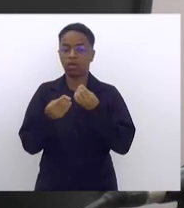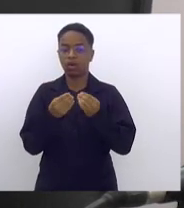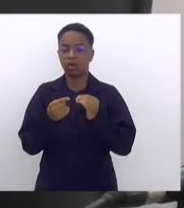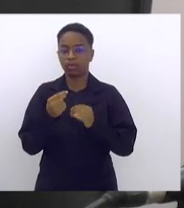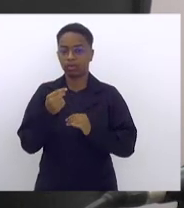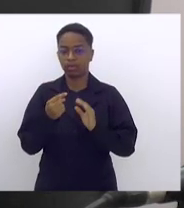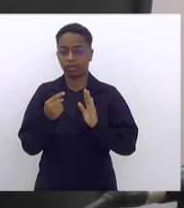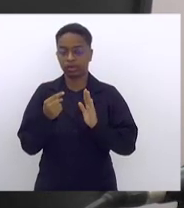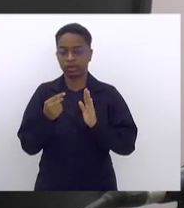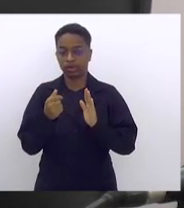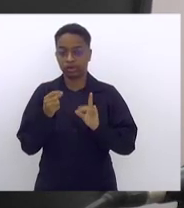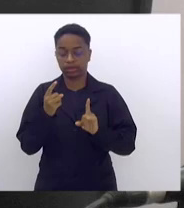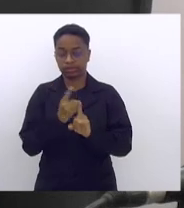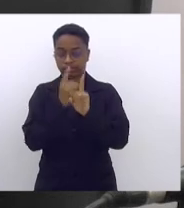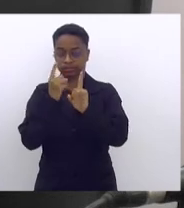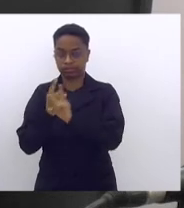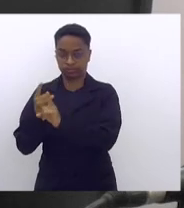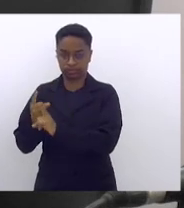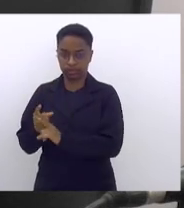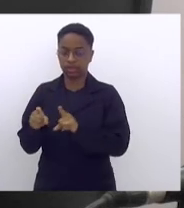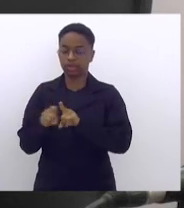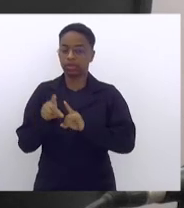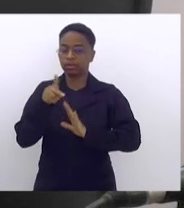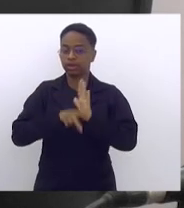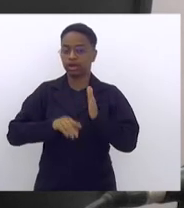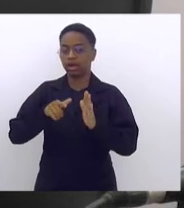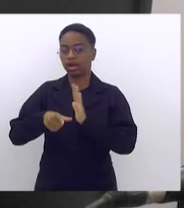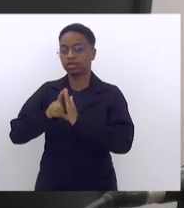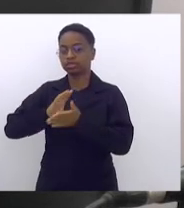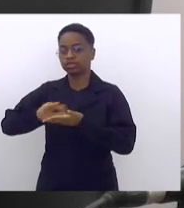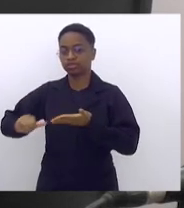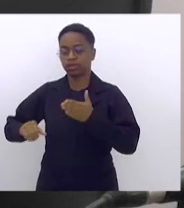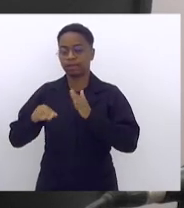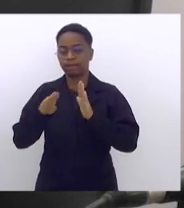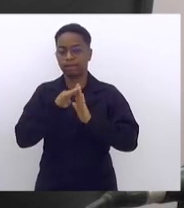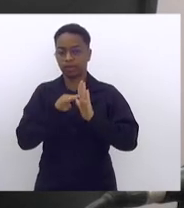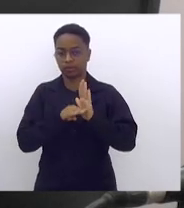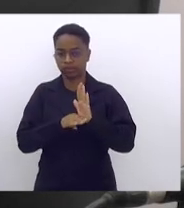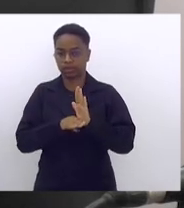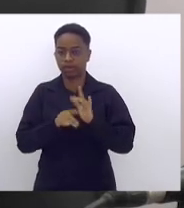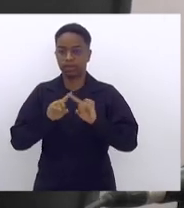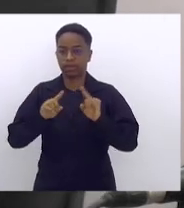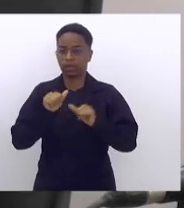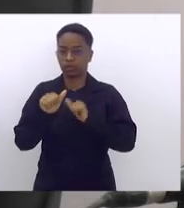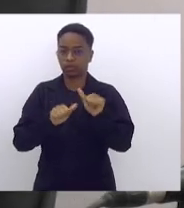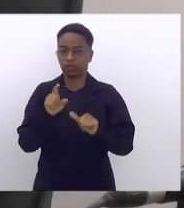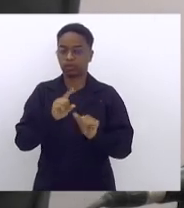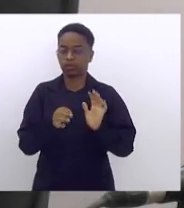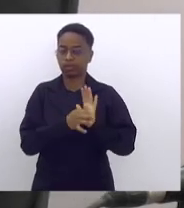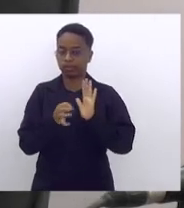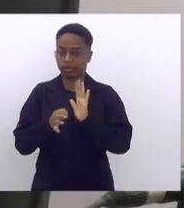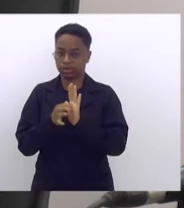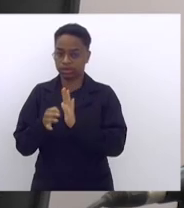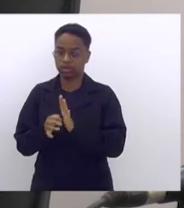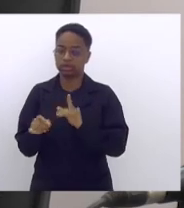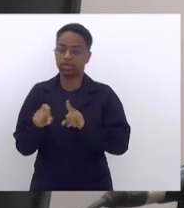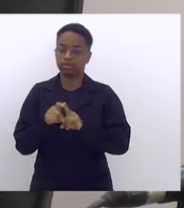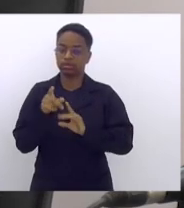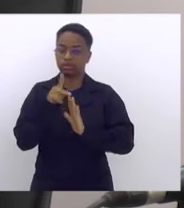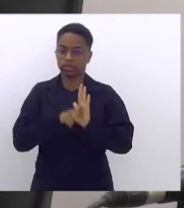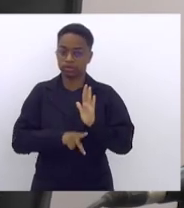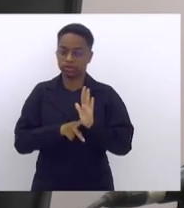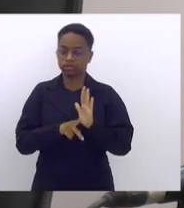que menciona. O projeto tinha sido retirado de pauta pelo relator na 7ª reunião ordinária, sem alteração de parecer. O projeto é